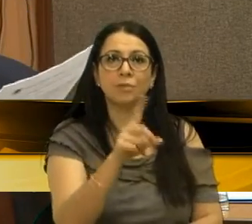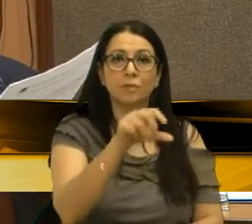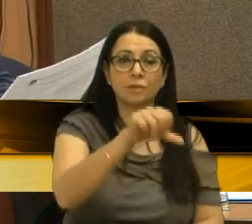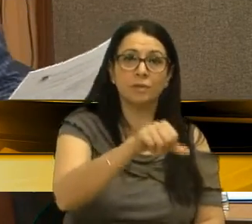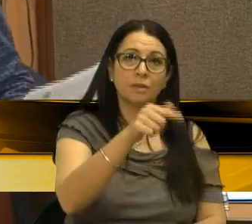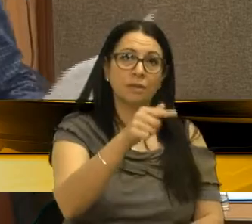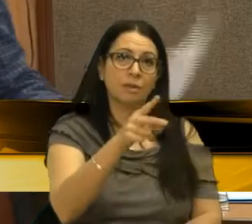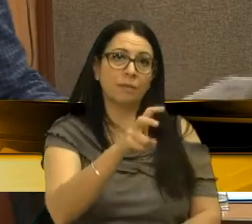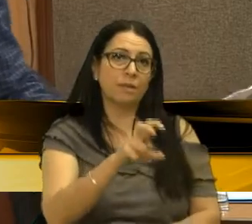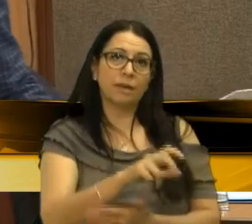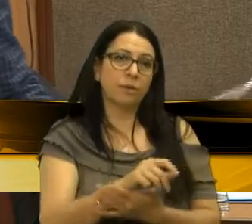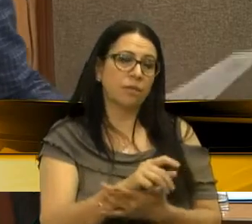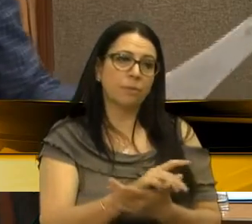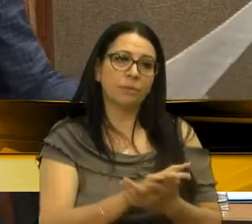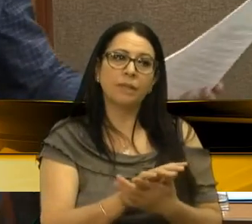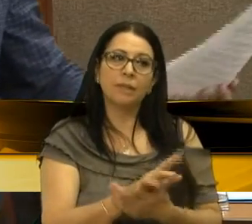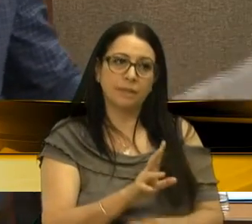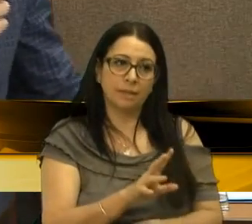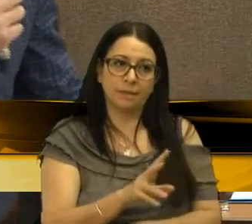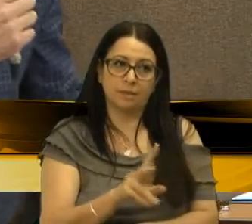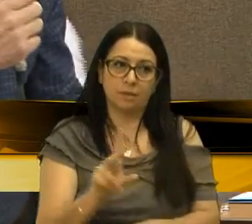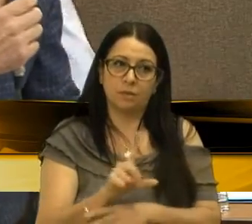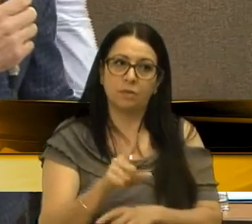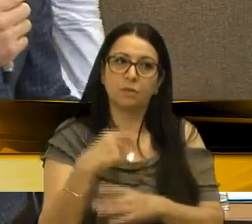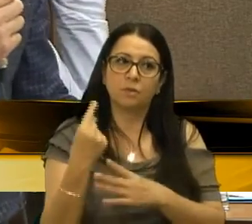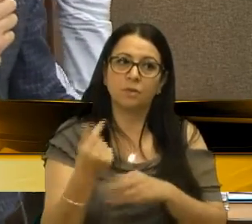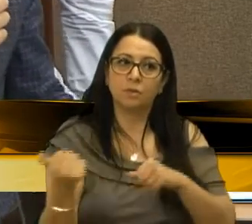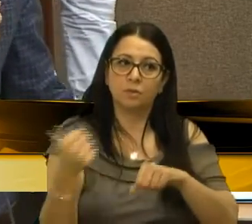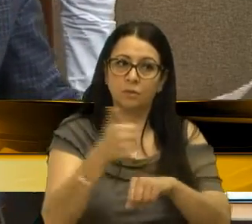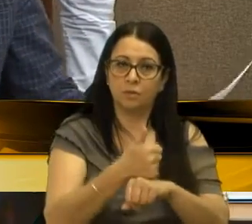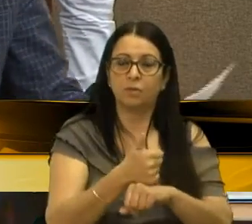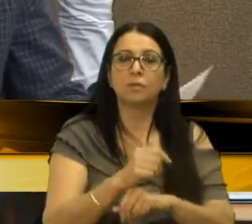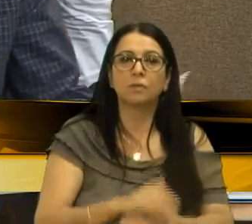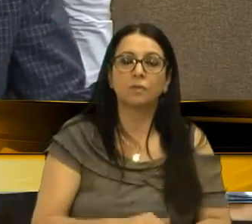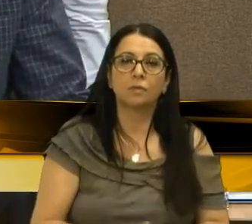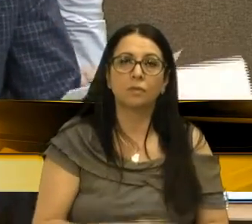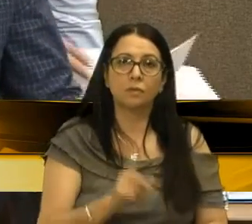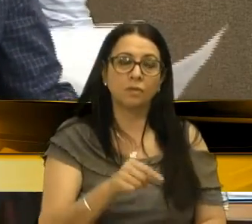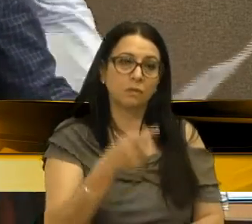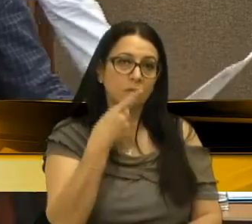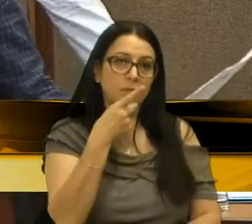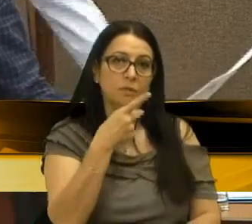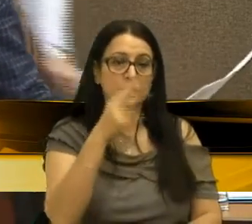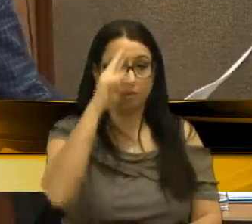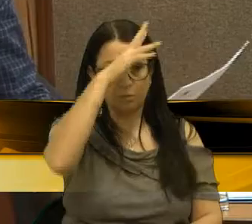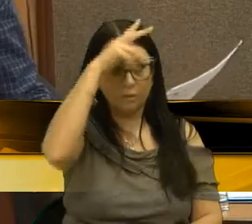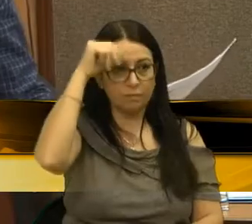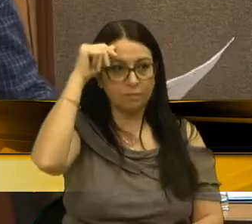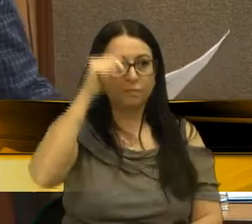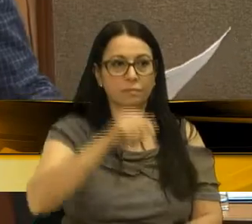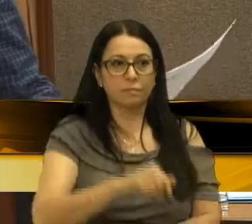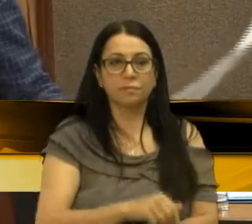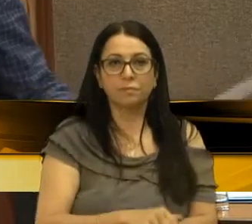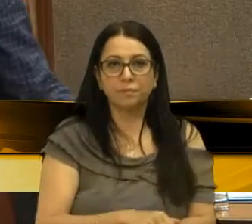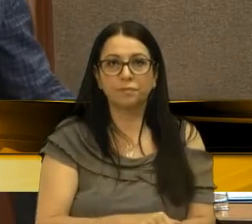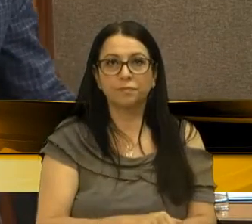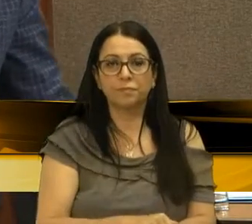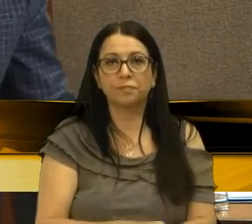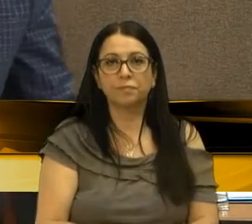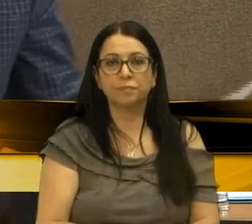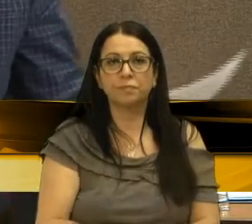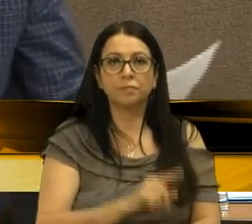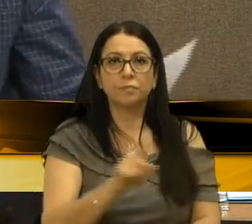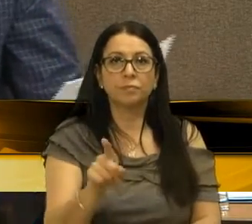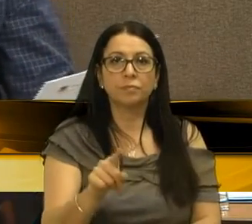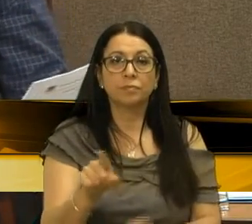1975, impõem-se algumas substituições. Essa é a alegação do senhor prefeito municipal. Alega